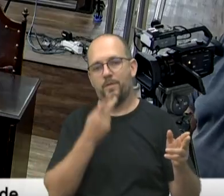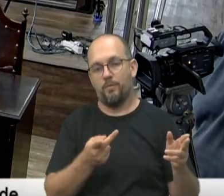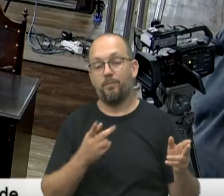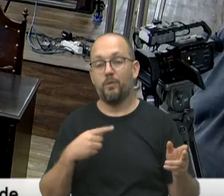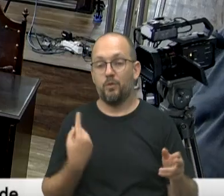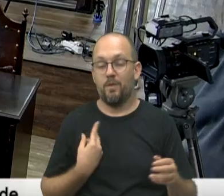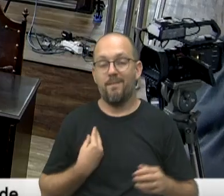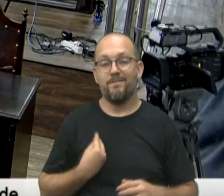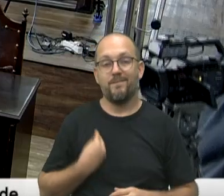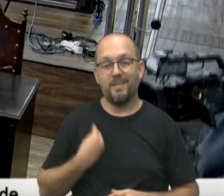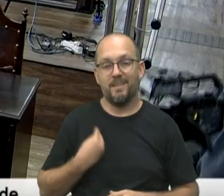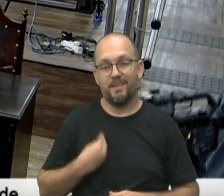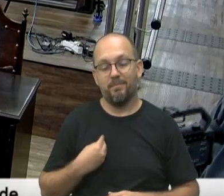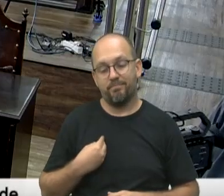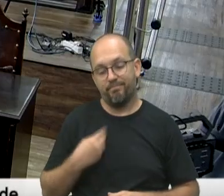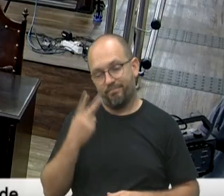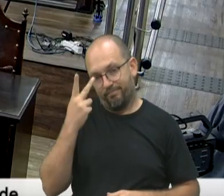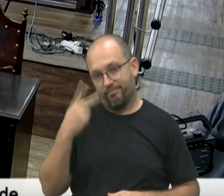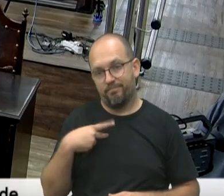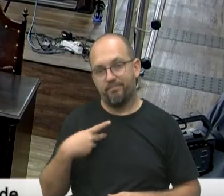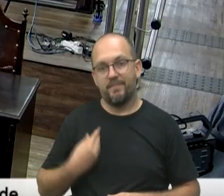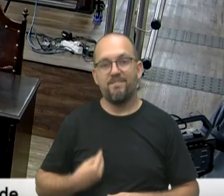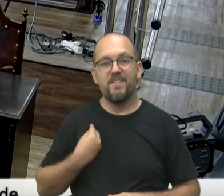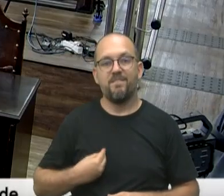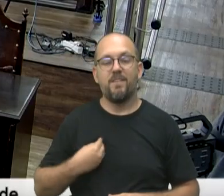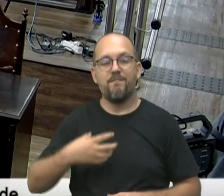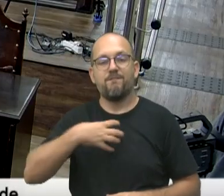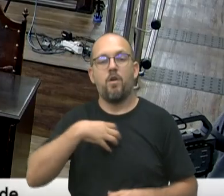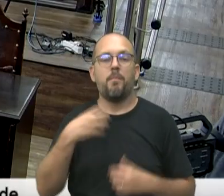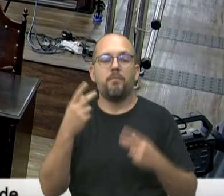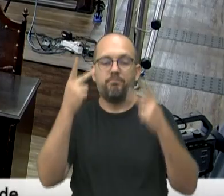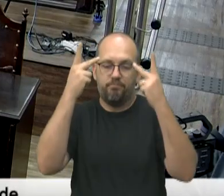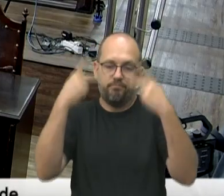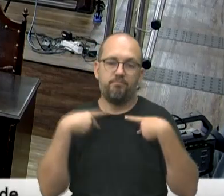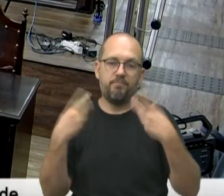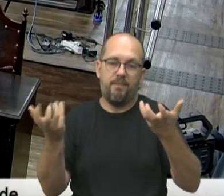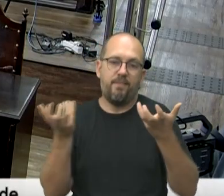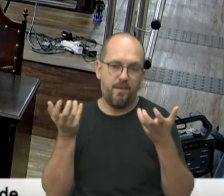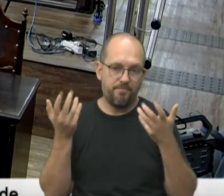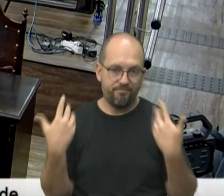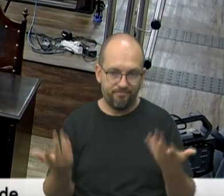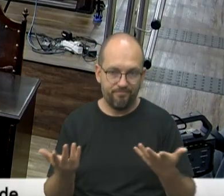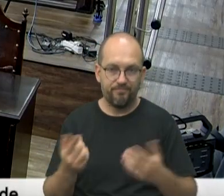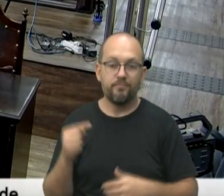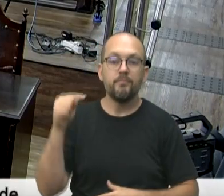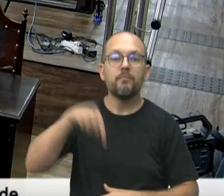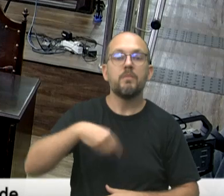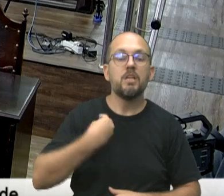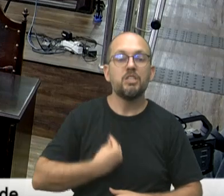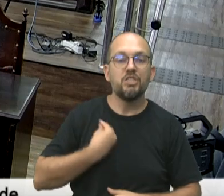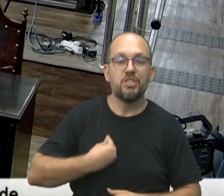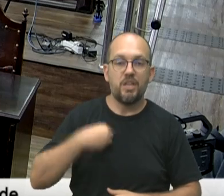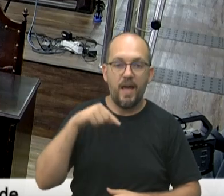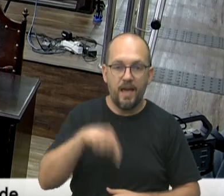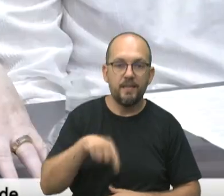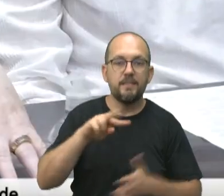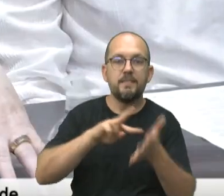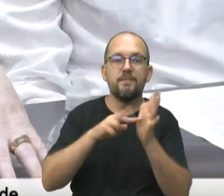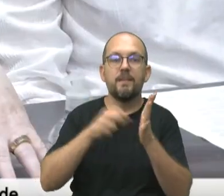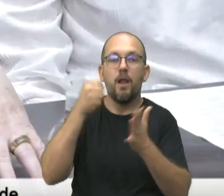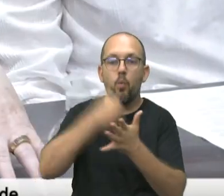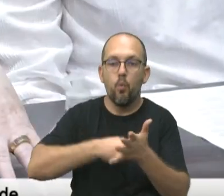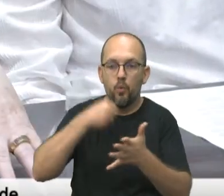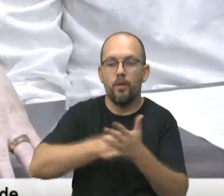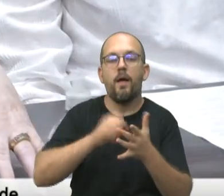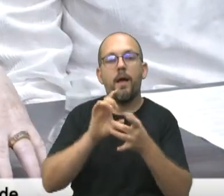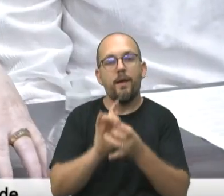vida, cabe a qualquer um de nós viver da maneira como a gente quer. Então, estar aqui é lutar por